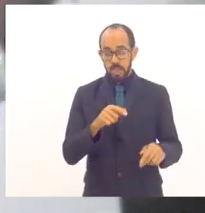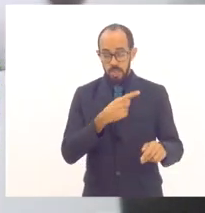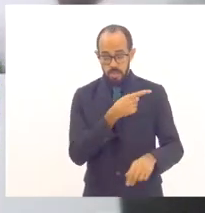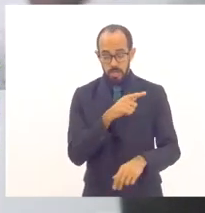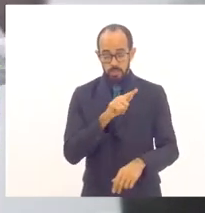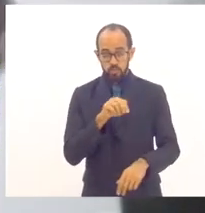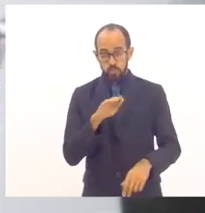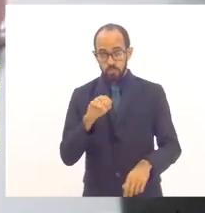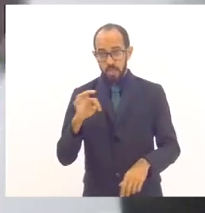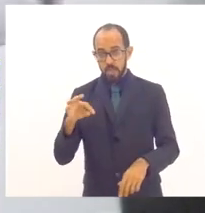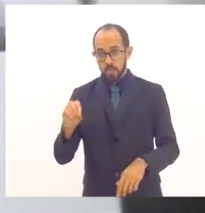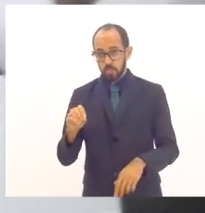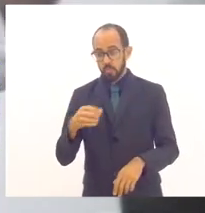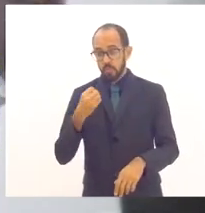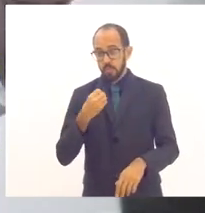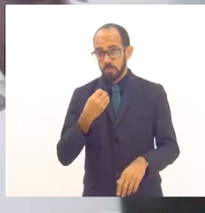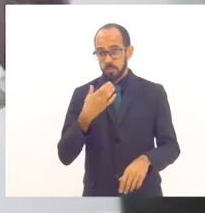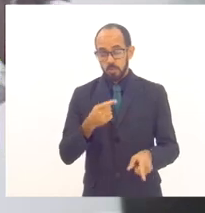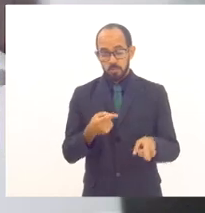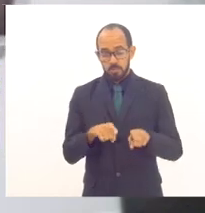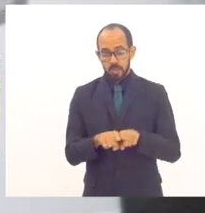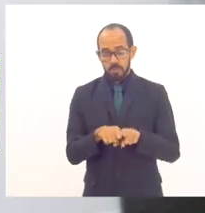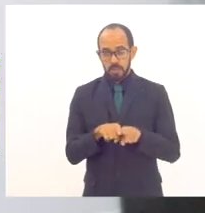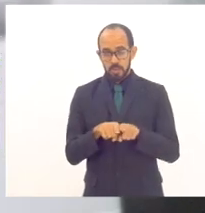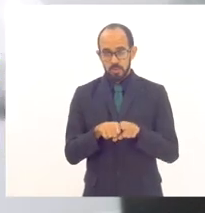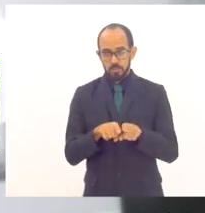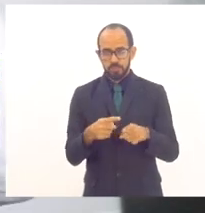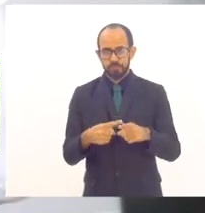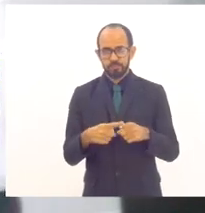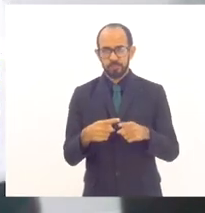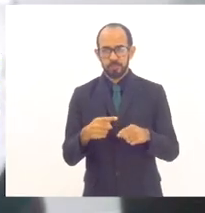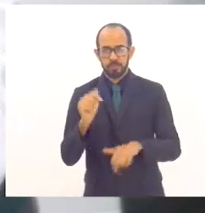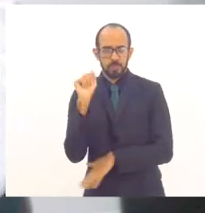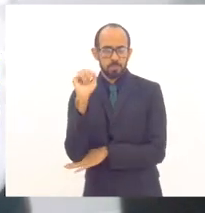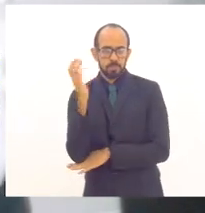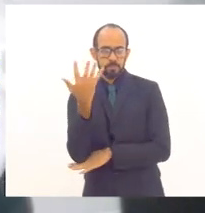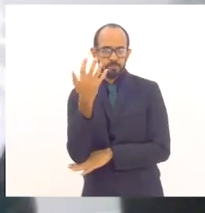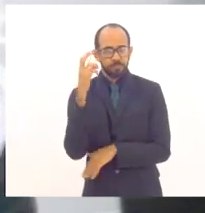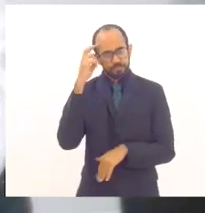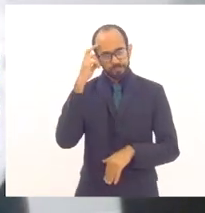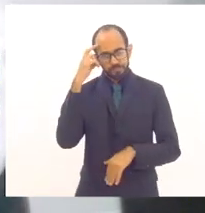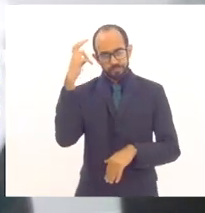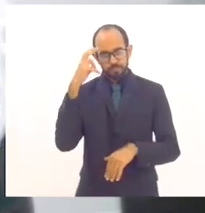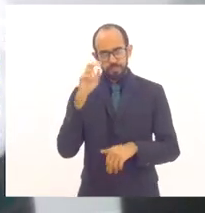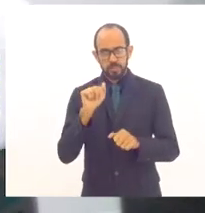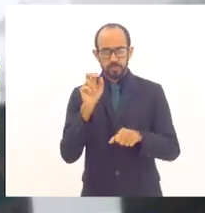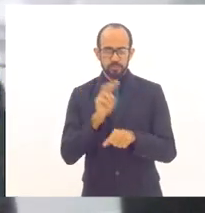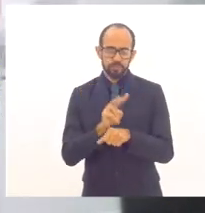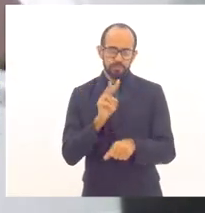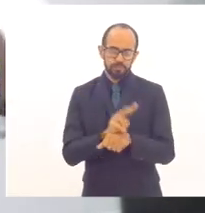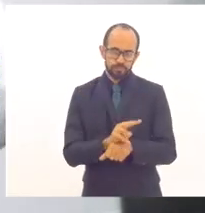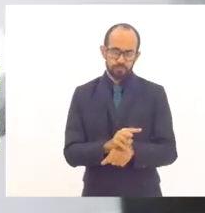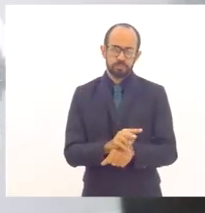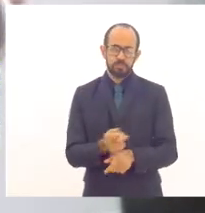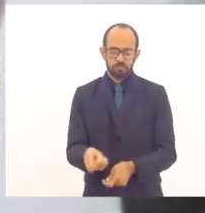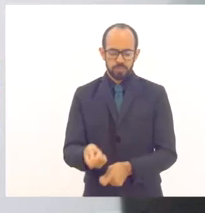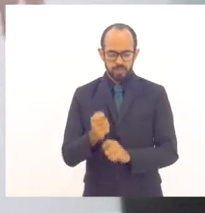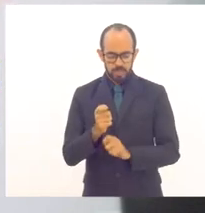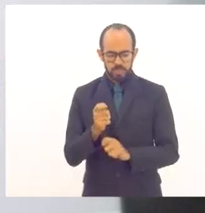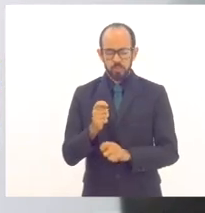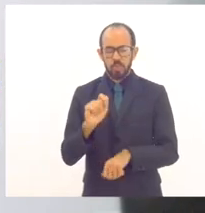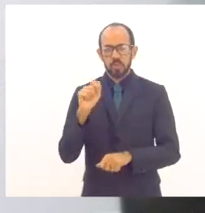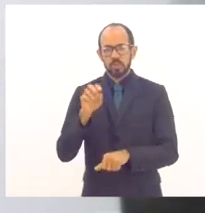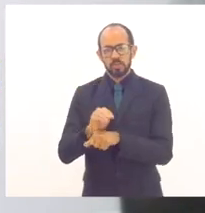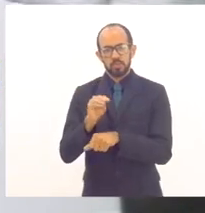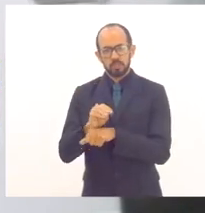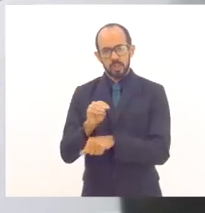gente fazia uma dobradinha entre cultura e meio ambiente. A gente criava reserva extrativista de seringueiro, castanheiro, pescador. O Gil ia